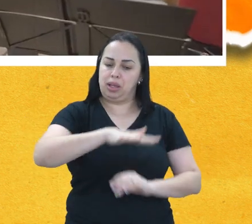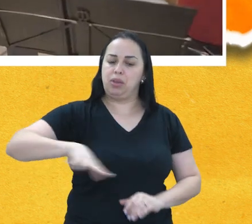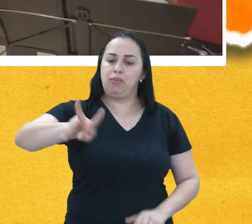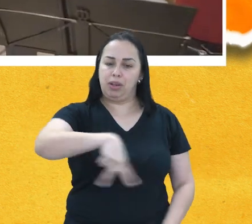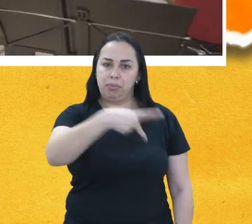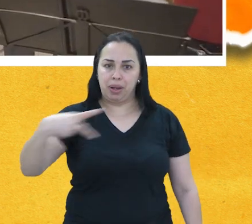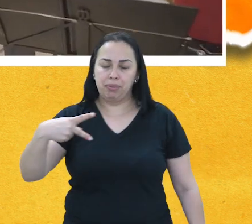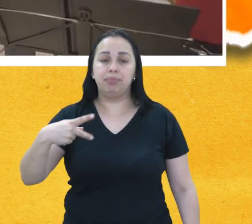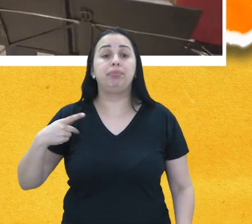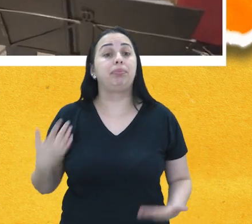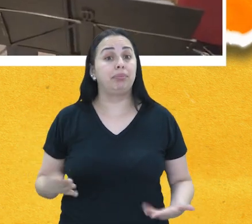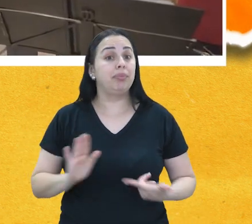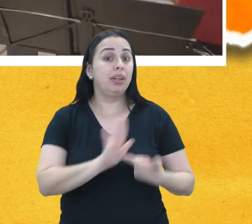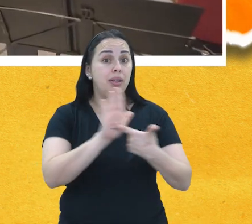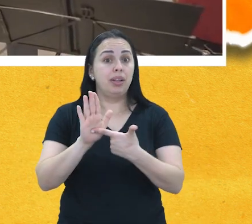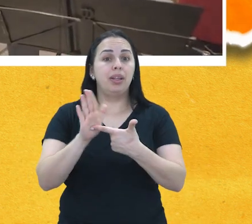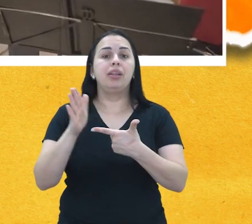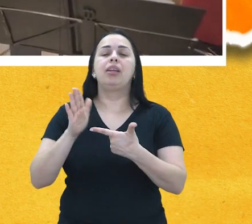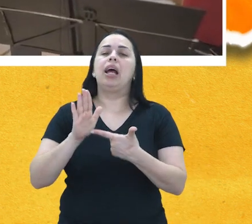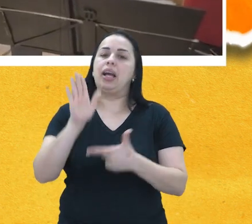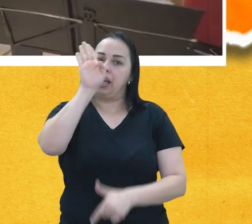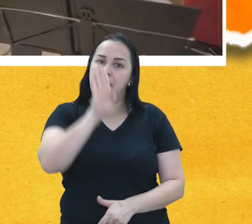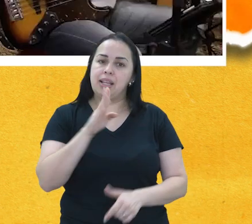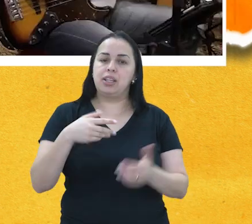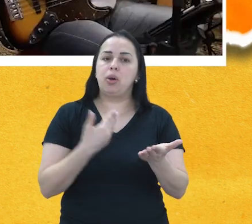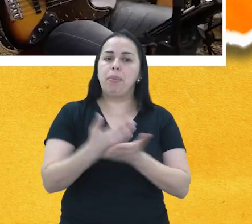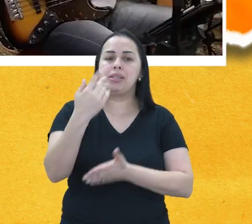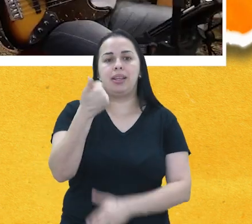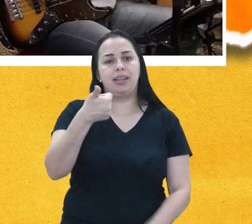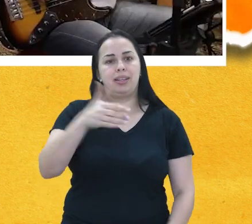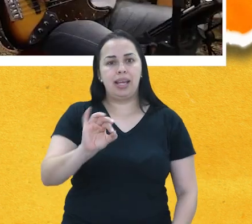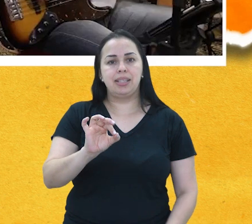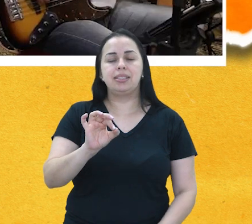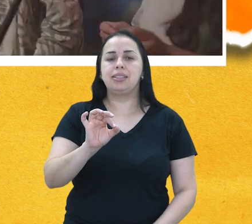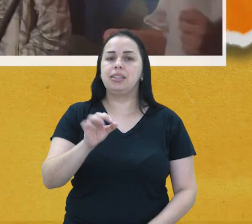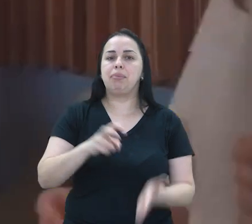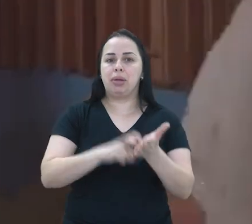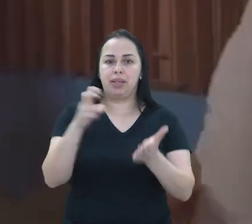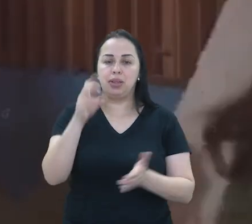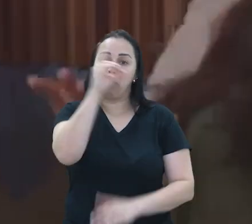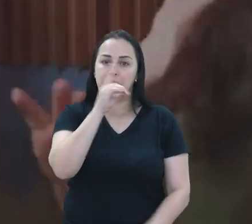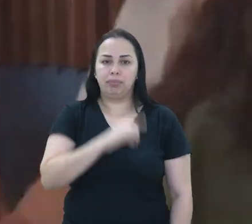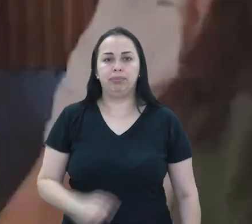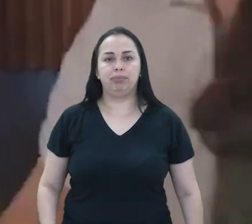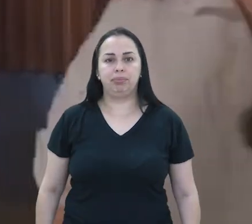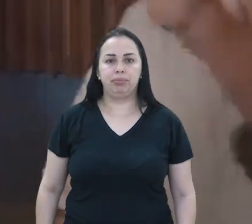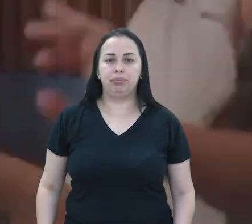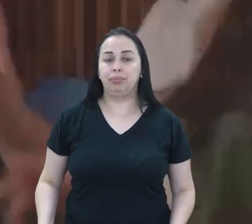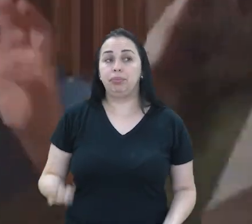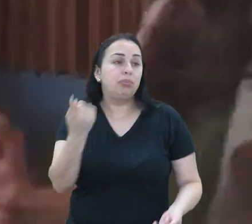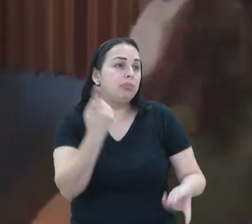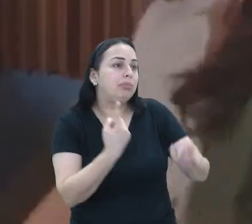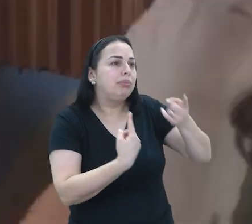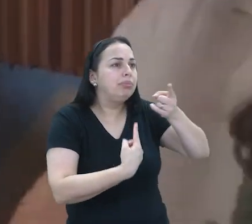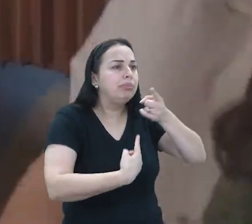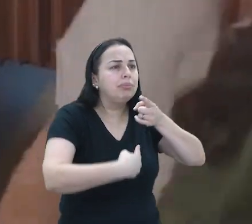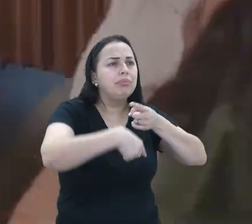peculiares do Vale do Paraíba. A apresentação gratuita será às 10 da manhã no palco do Bambuzal. O progresso acaba